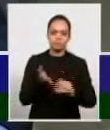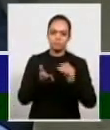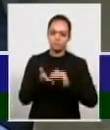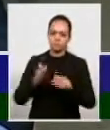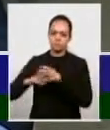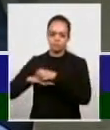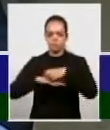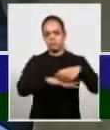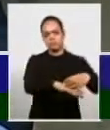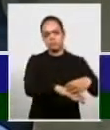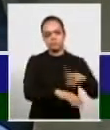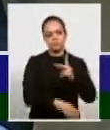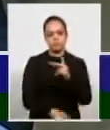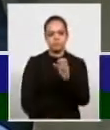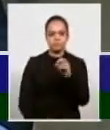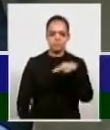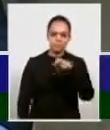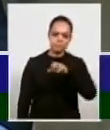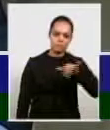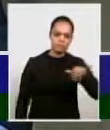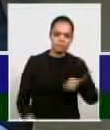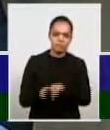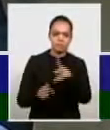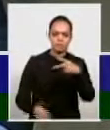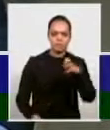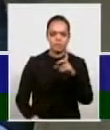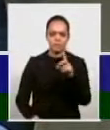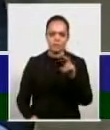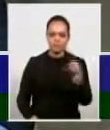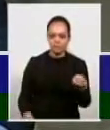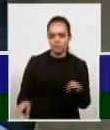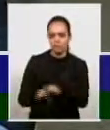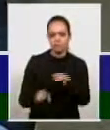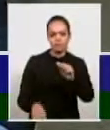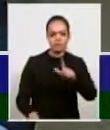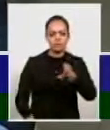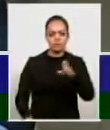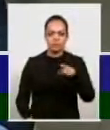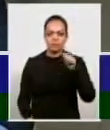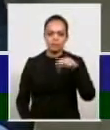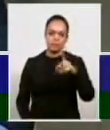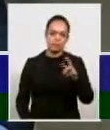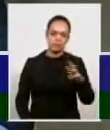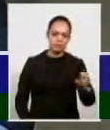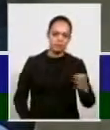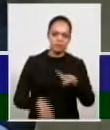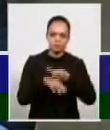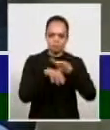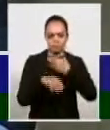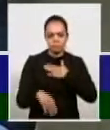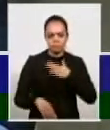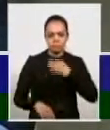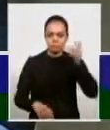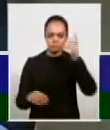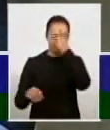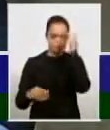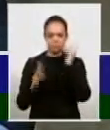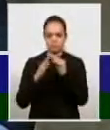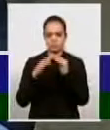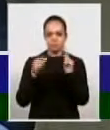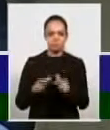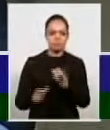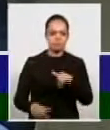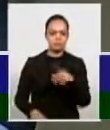de Trânsito, do Onei, do Pedro, do Alexandre. Fui procurado por moradores do Jardim